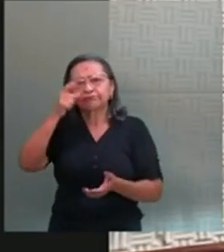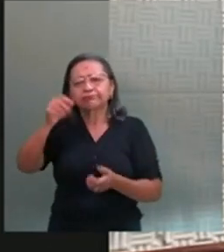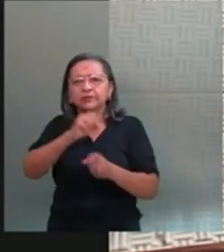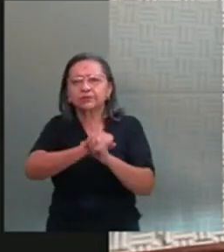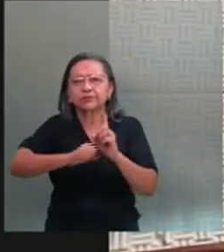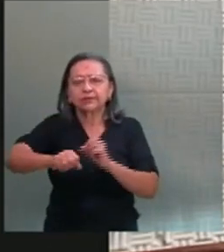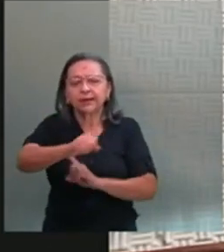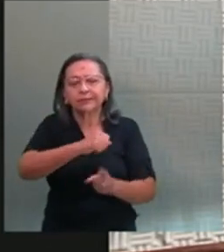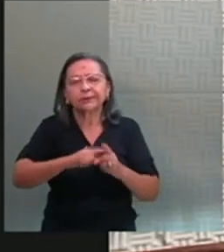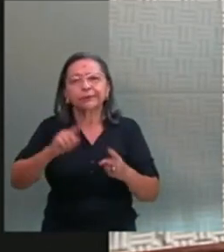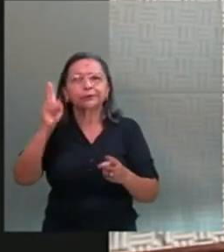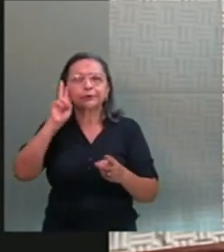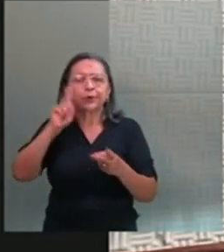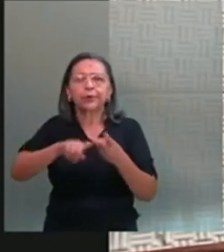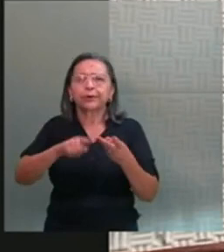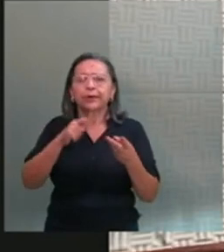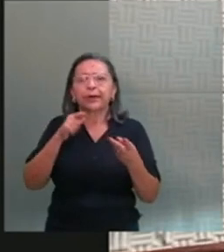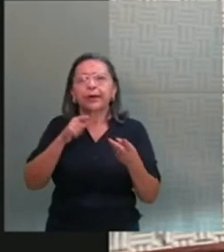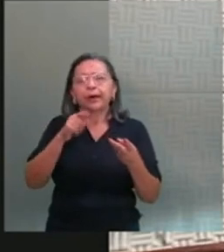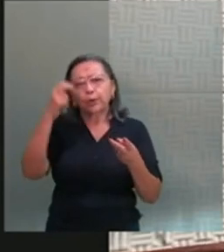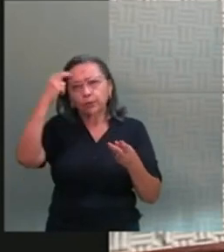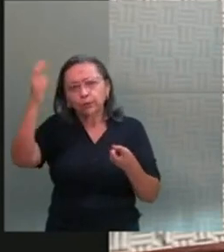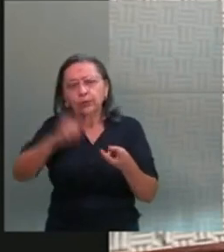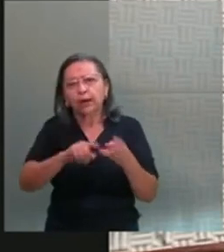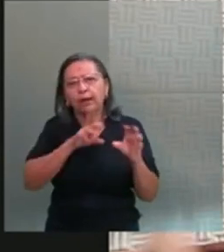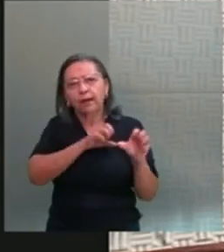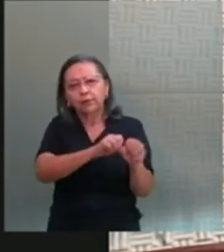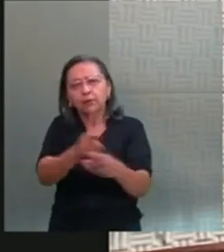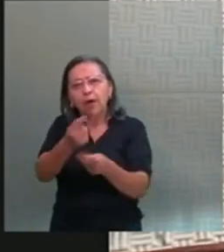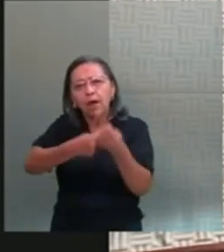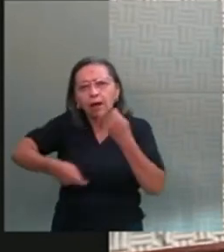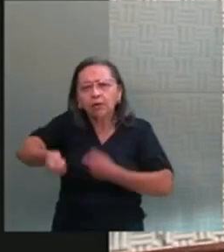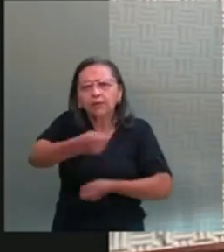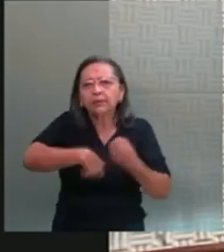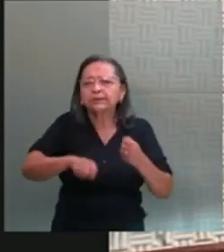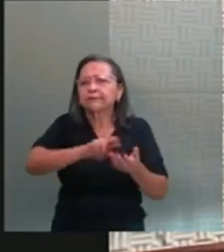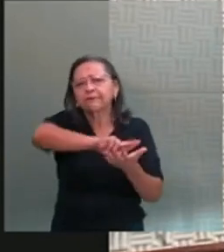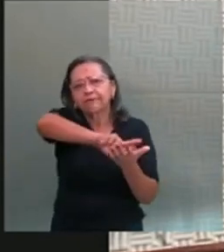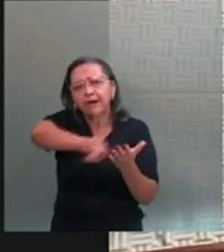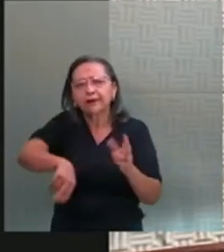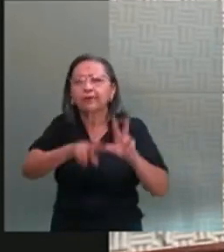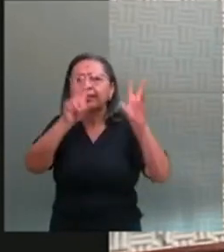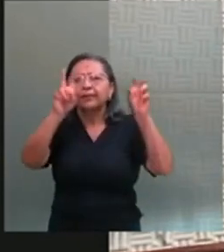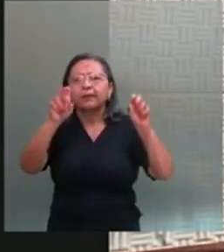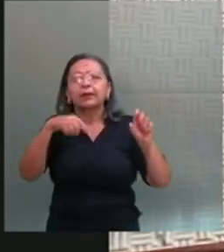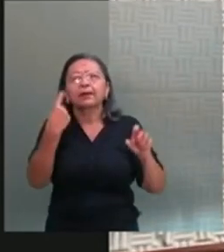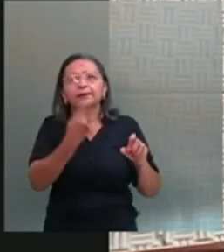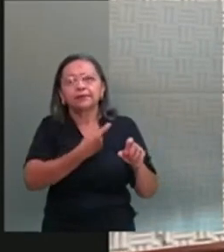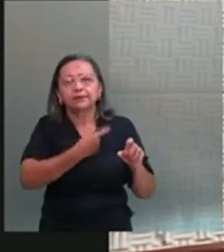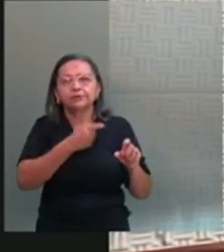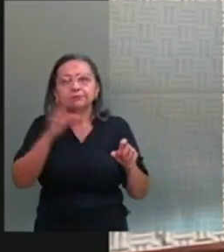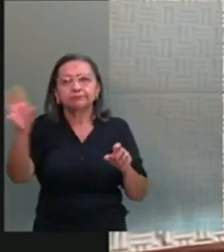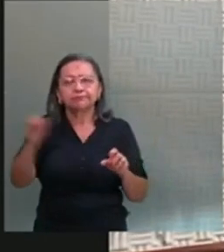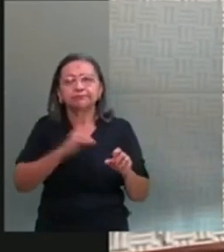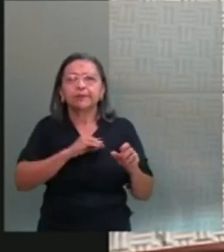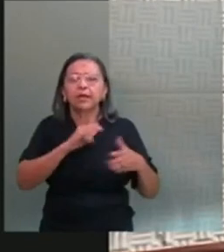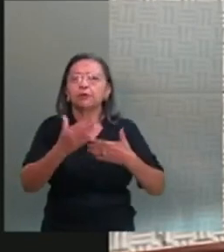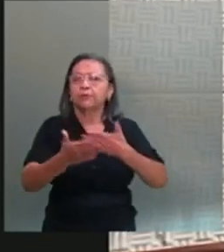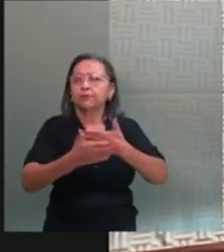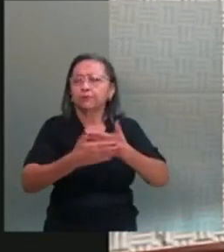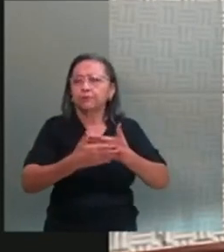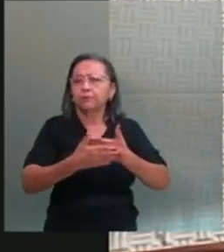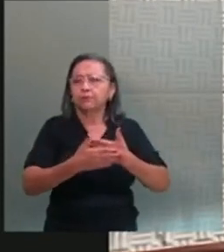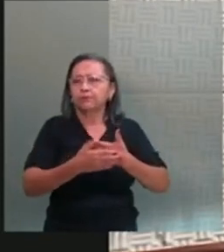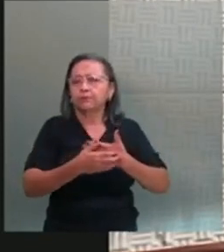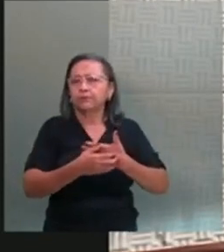história, cultura, educação, economia, enfim, vários temas que a gente tem um feedback muito